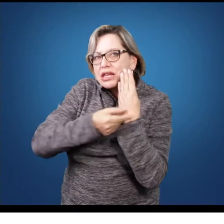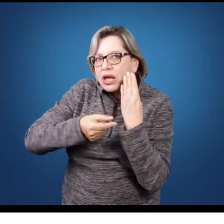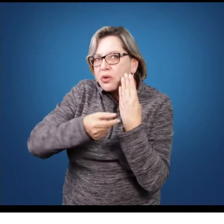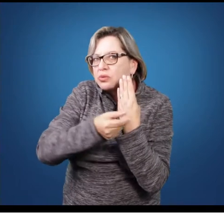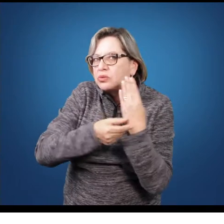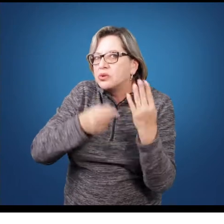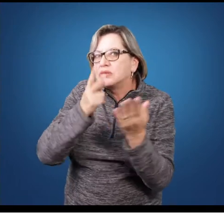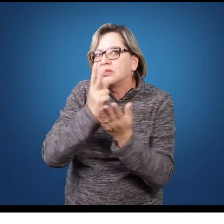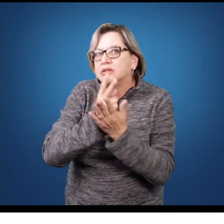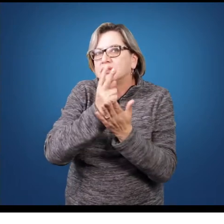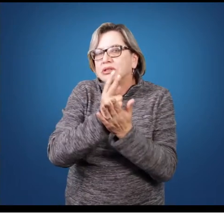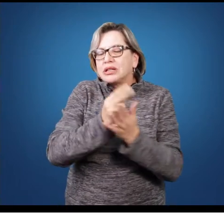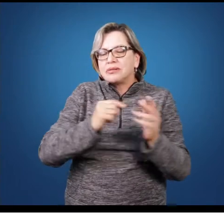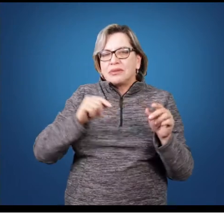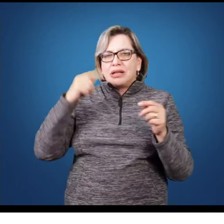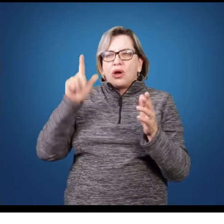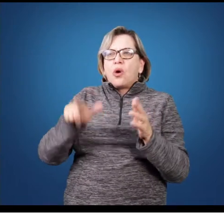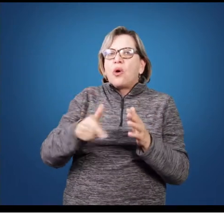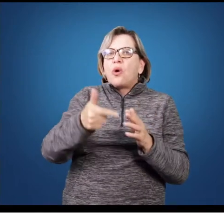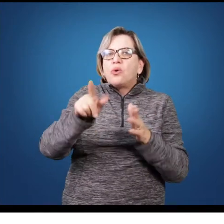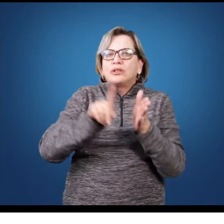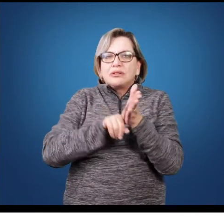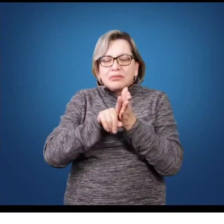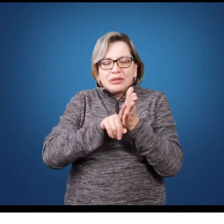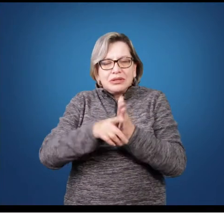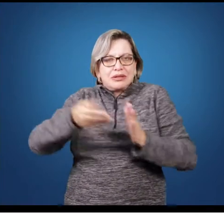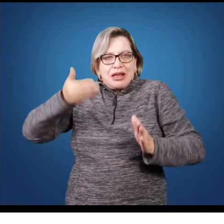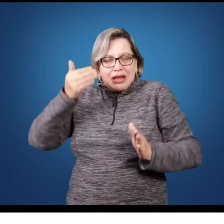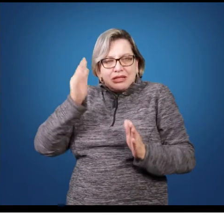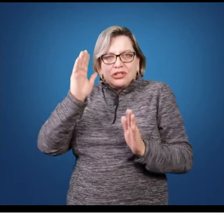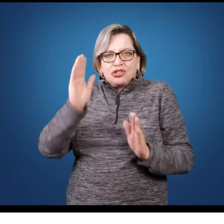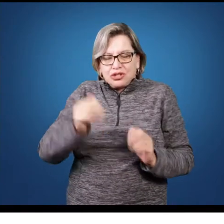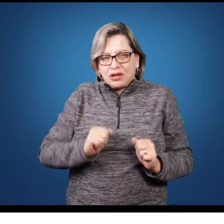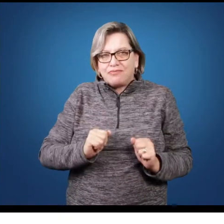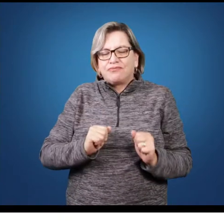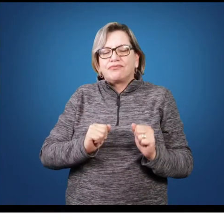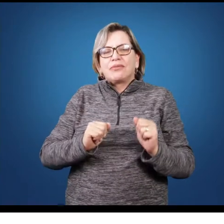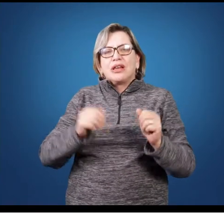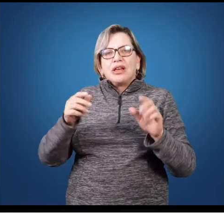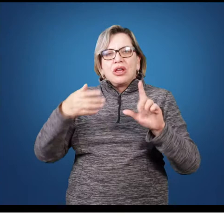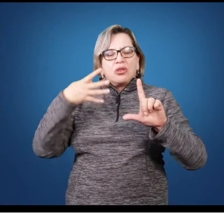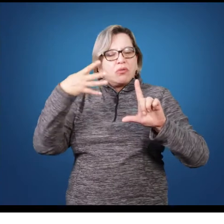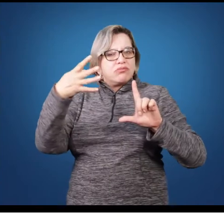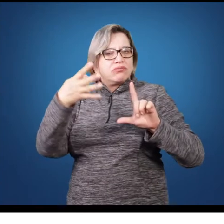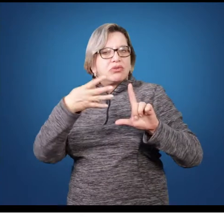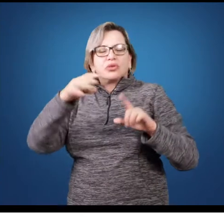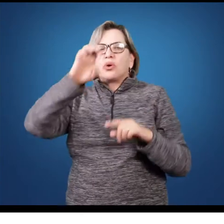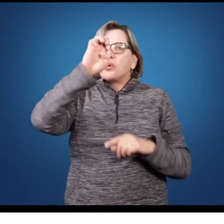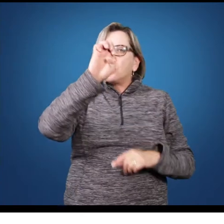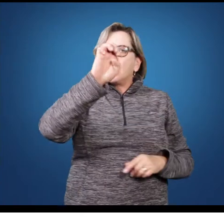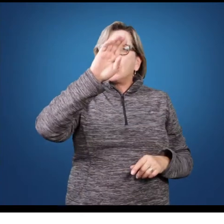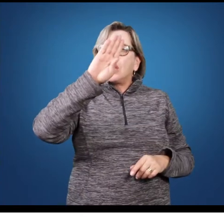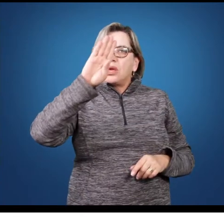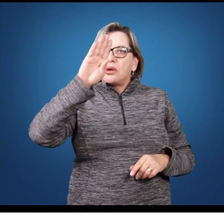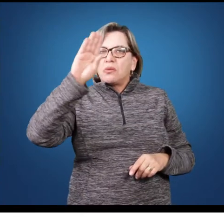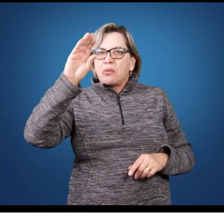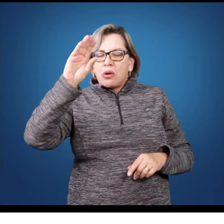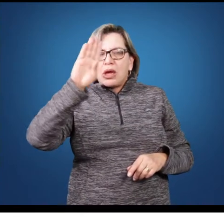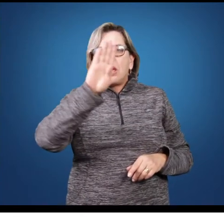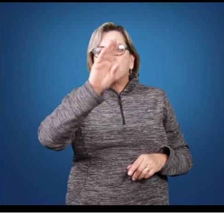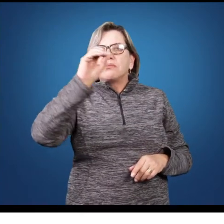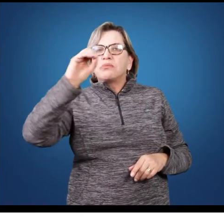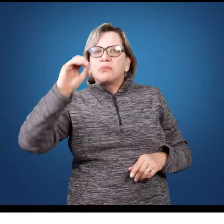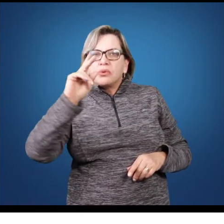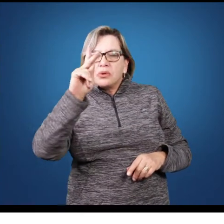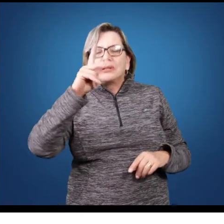baseado sempre em outras pesquisas já realizadas. No e-book dessa disciplina, eu trago informações que orientam a